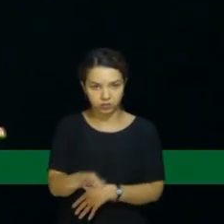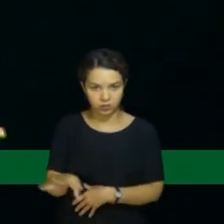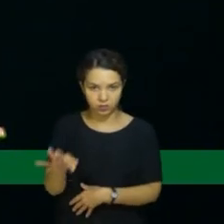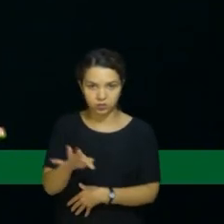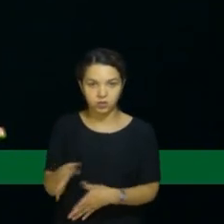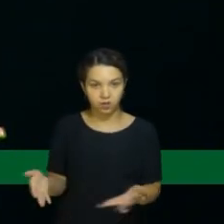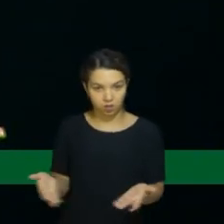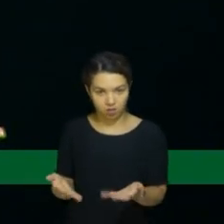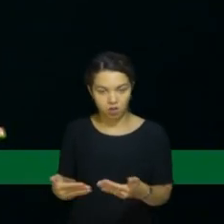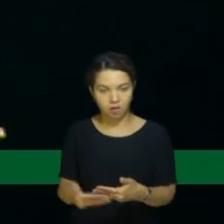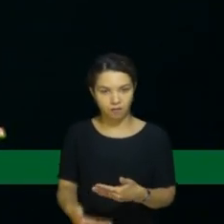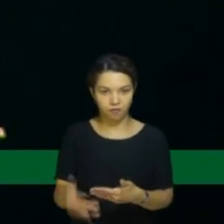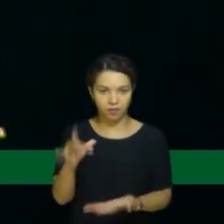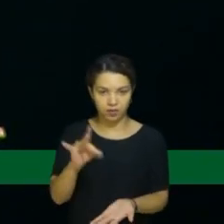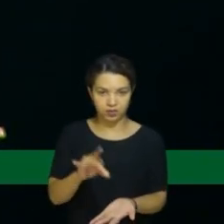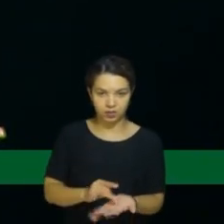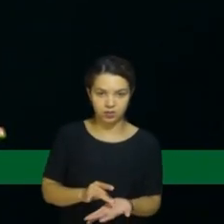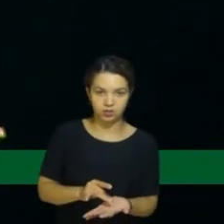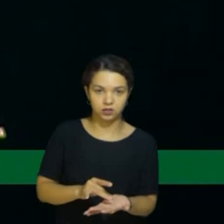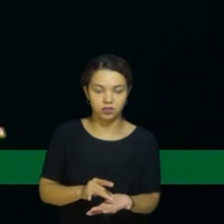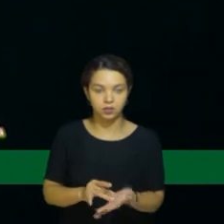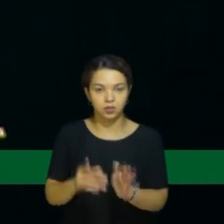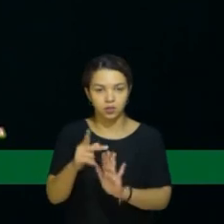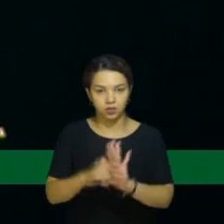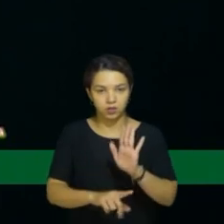tornando realidade através do projeto de lei número